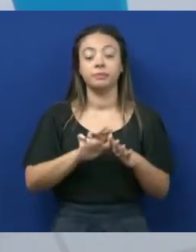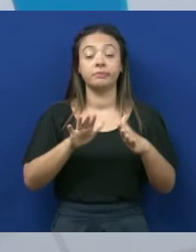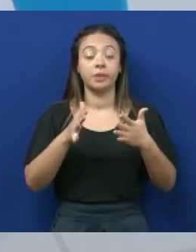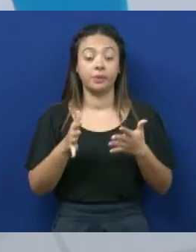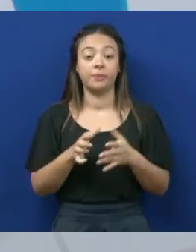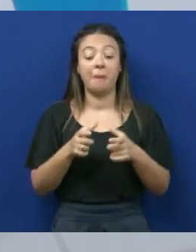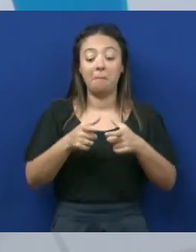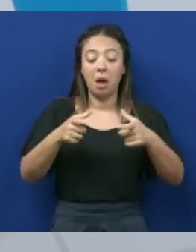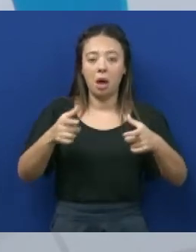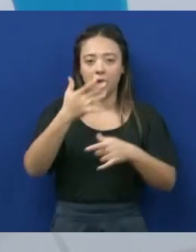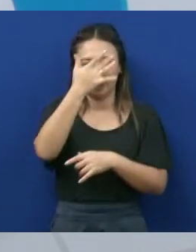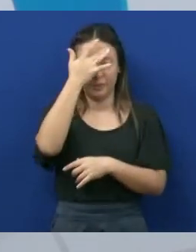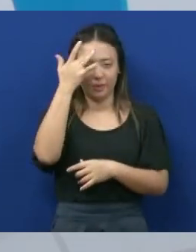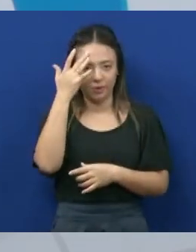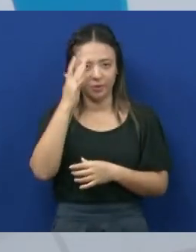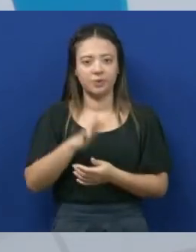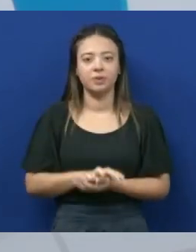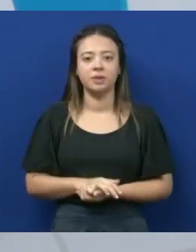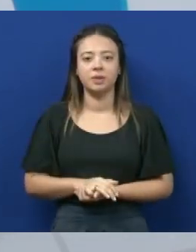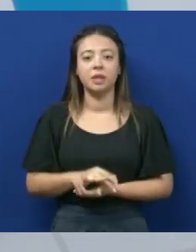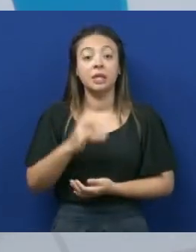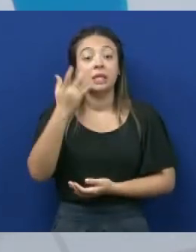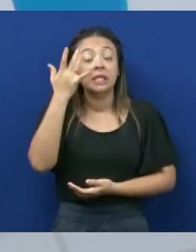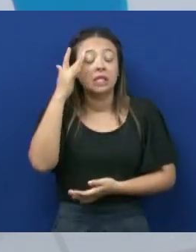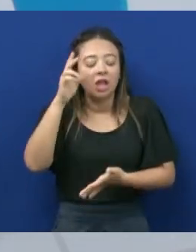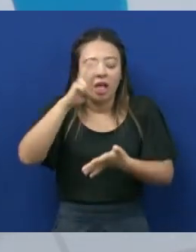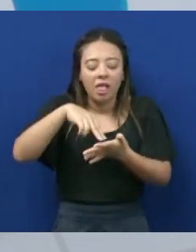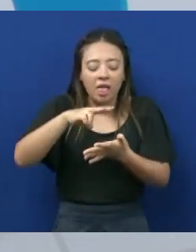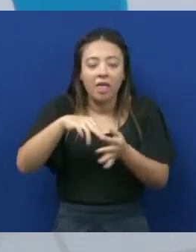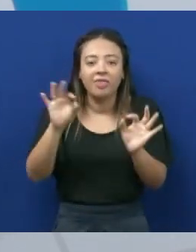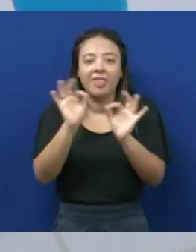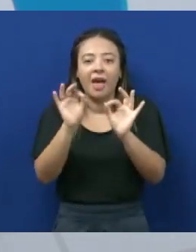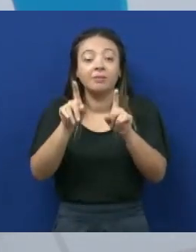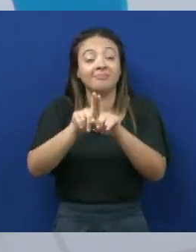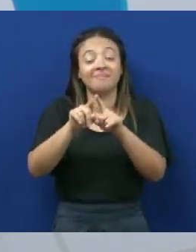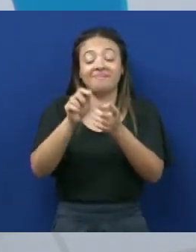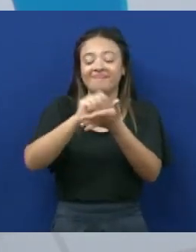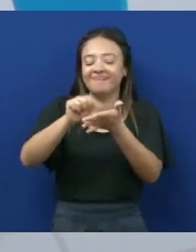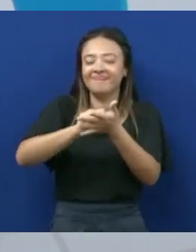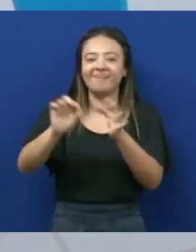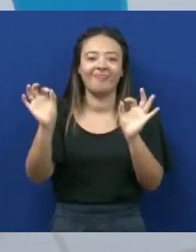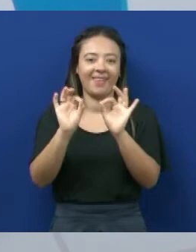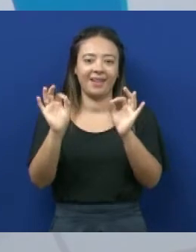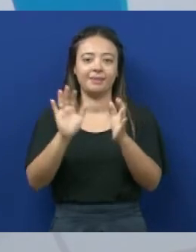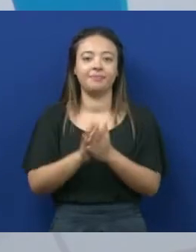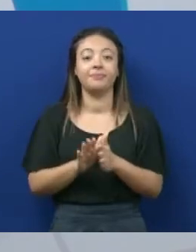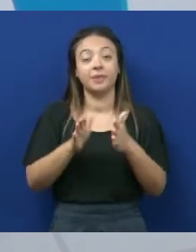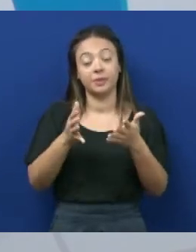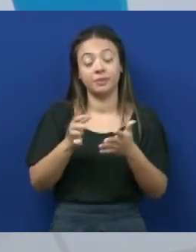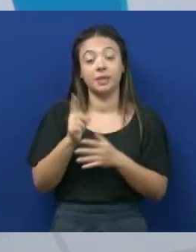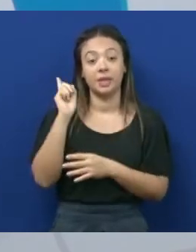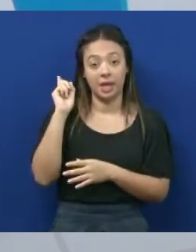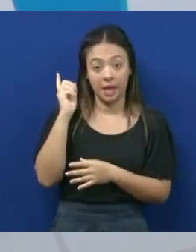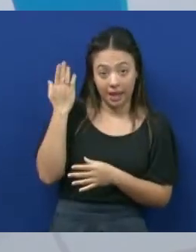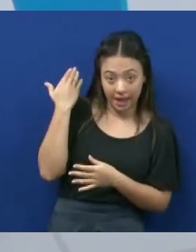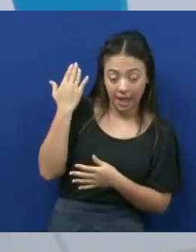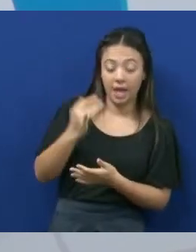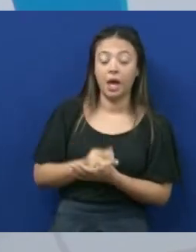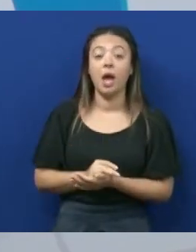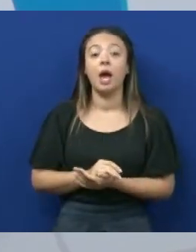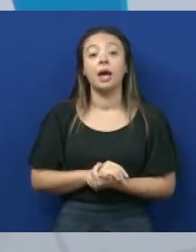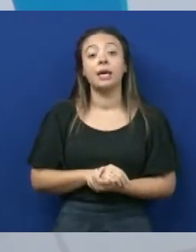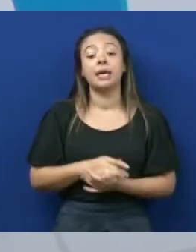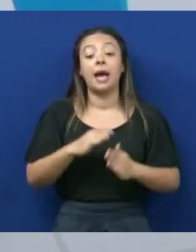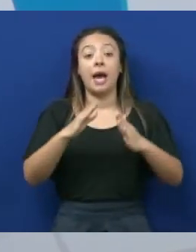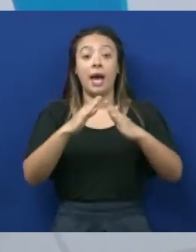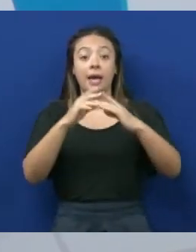pessoas, 99%, digamos assim, não sabiam ler e nem escrever. E como era um período que a igreja dominava, então a